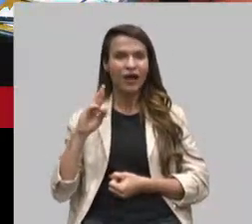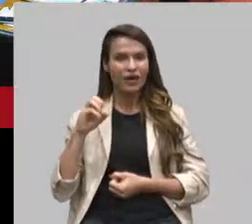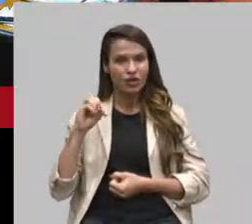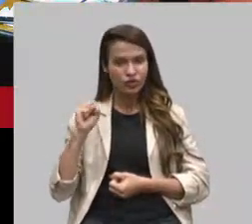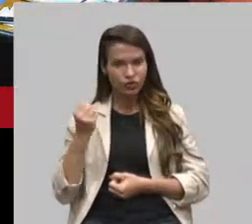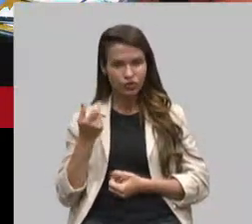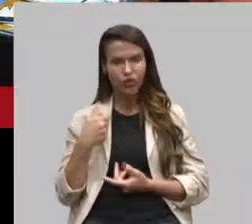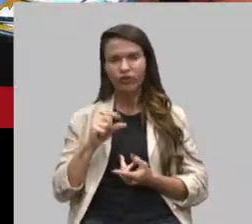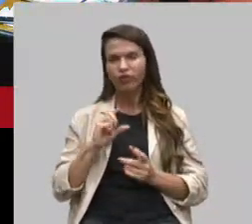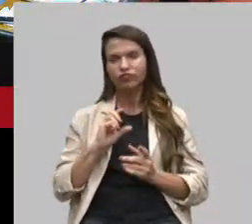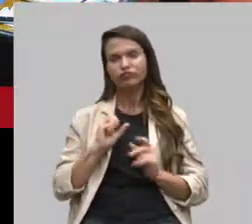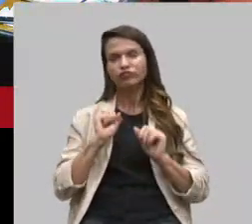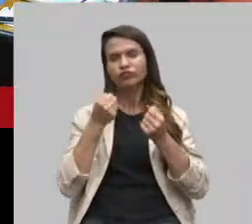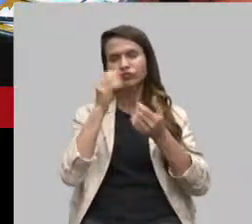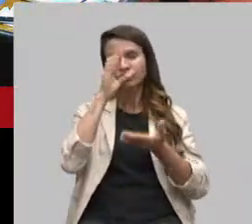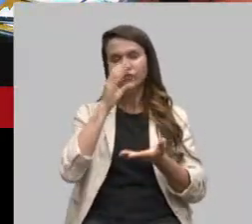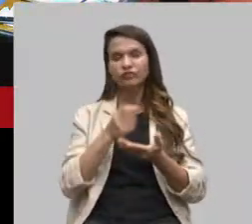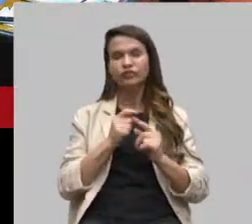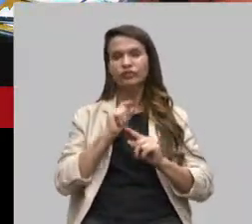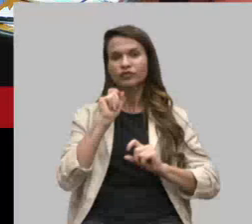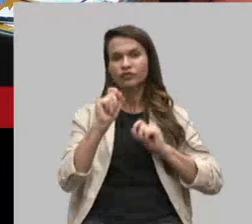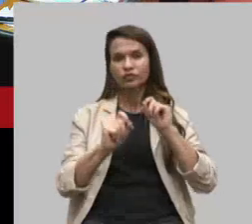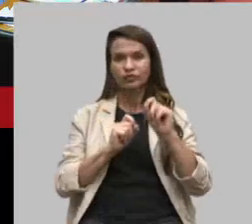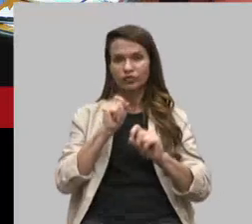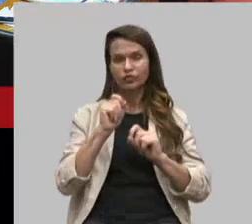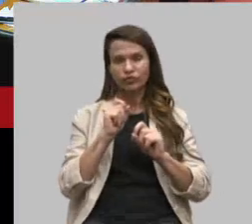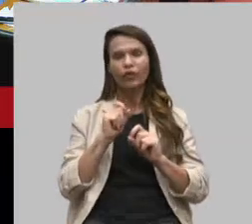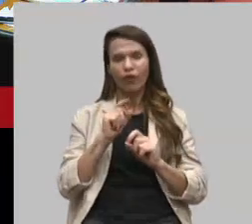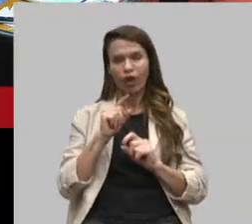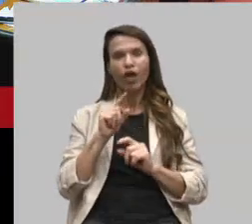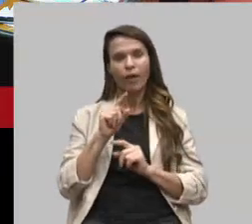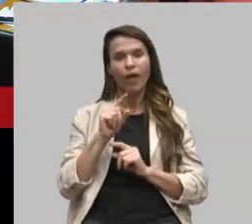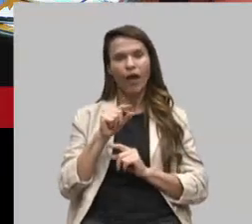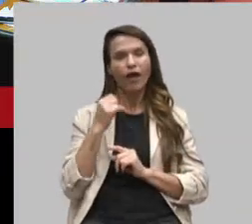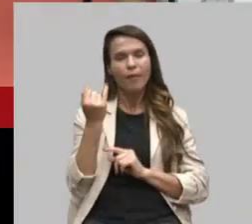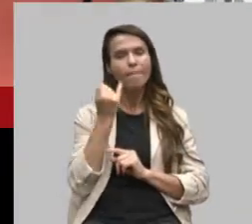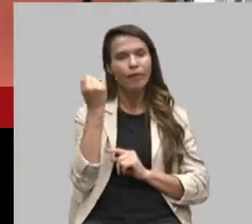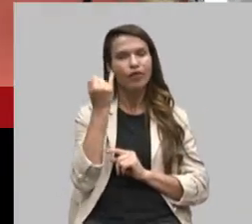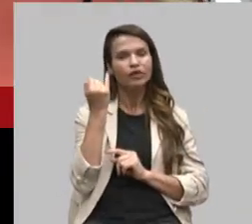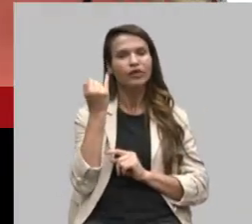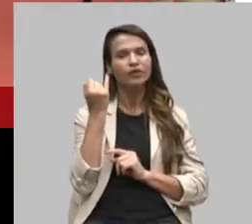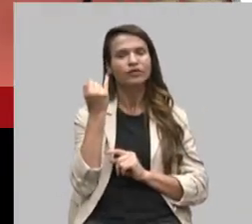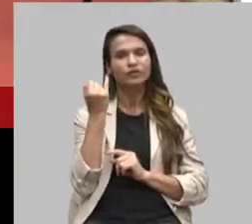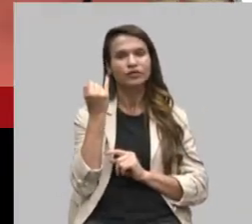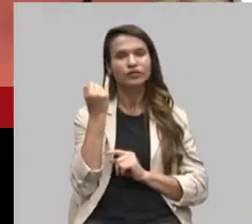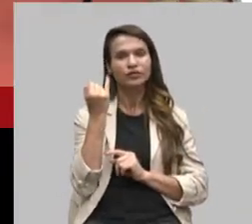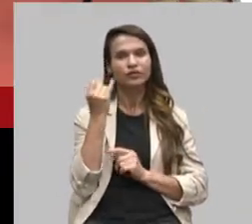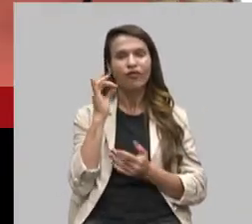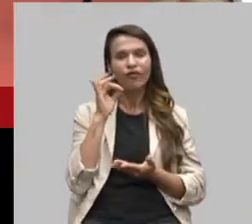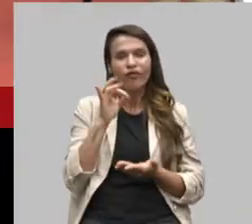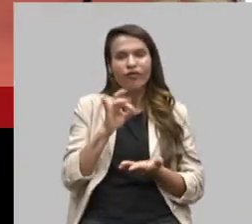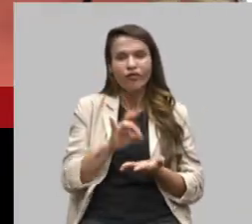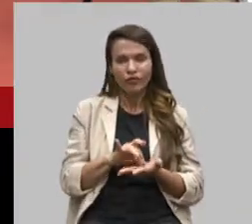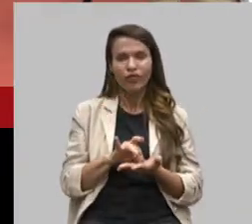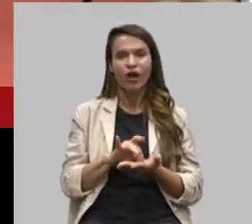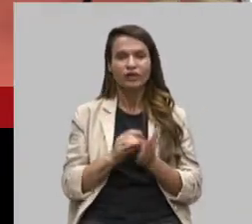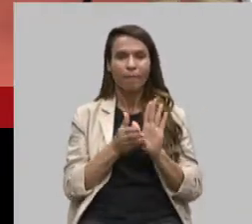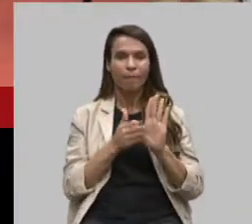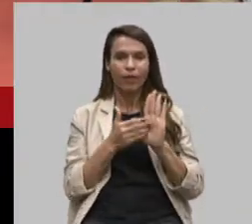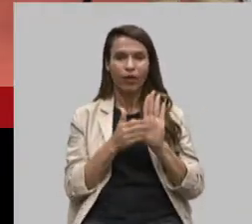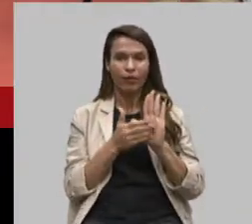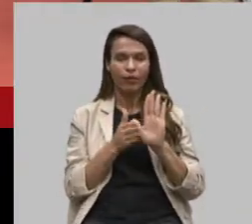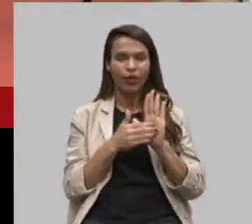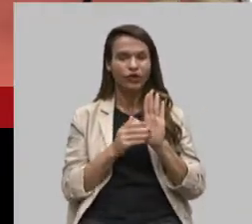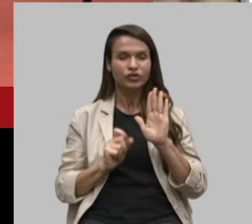fato de que acho de suma necessidade Acho super válido essa essa proposta pelo fato de